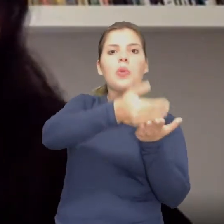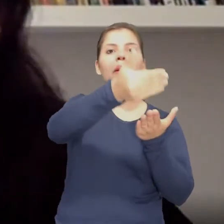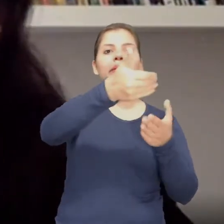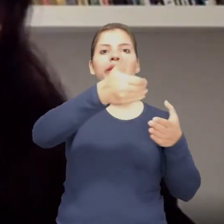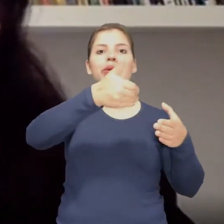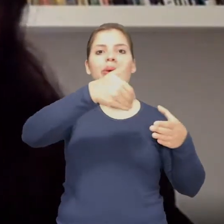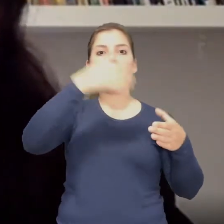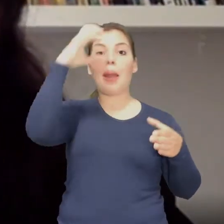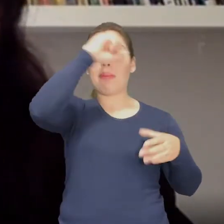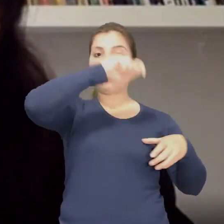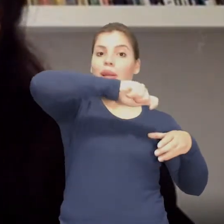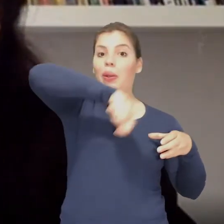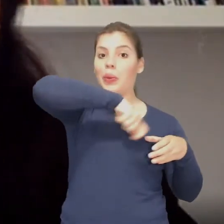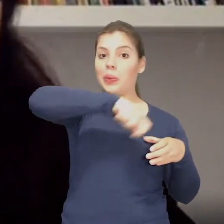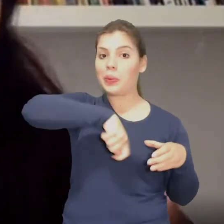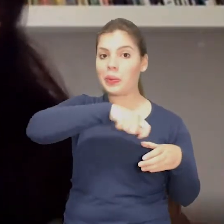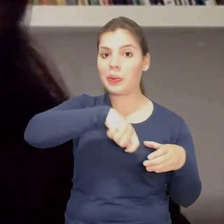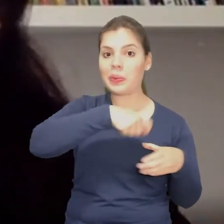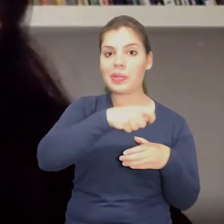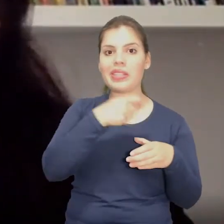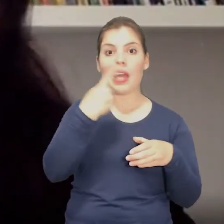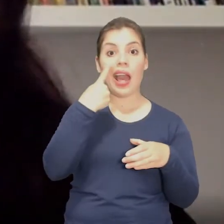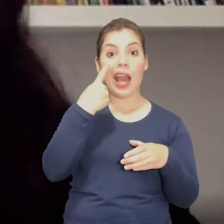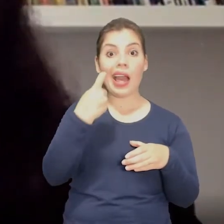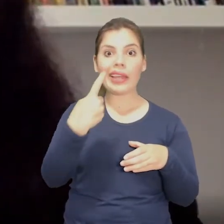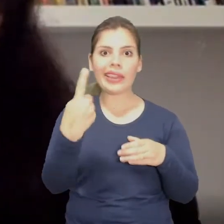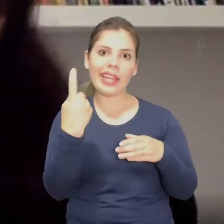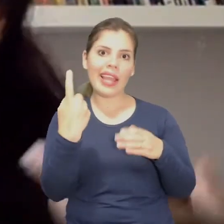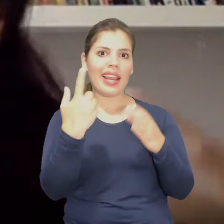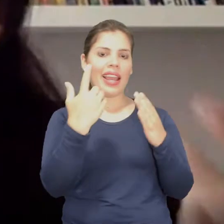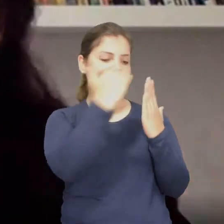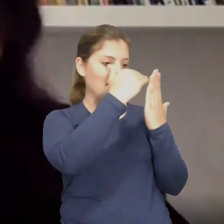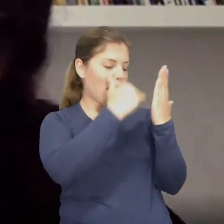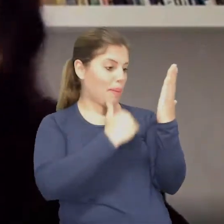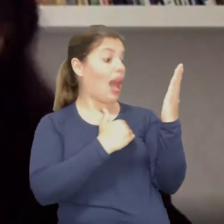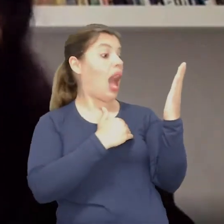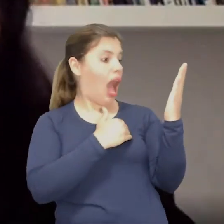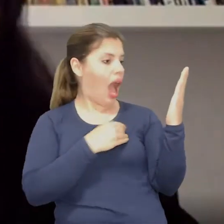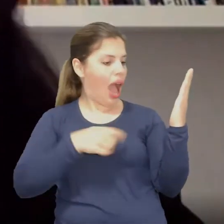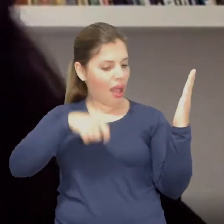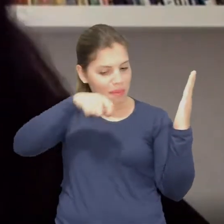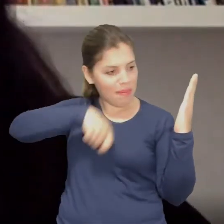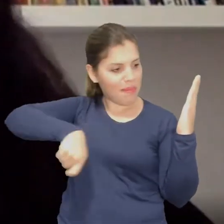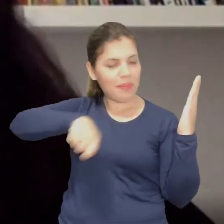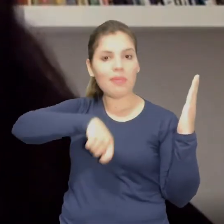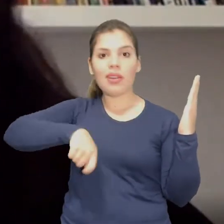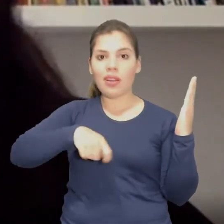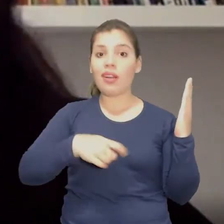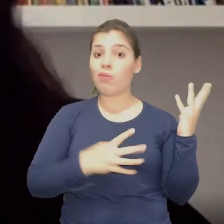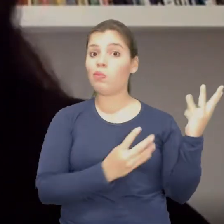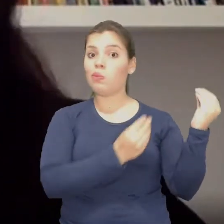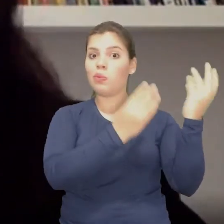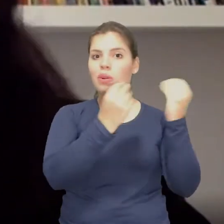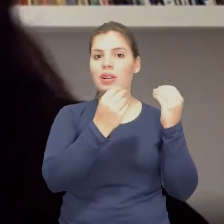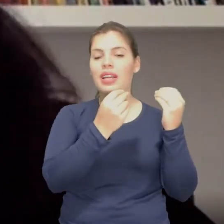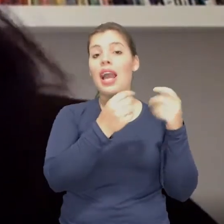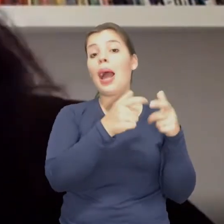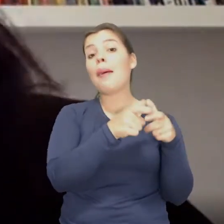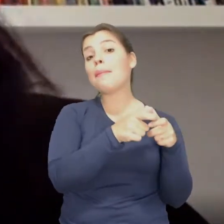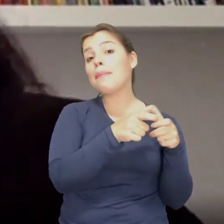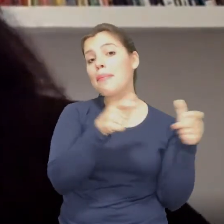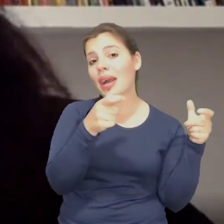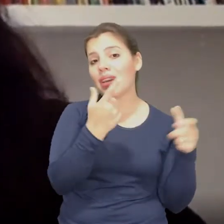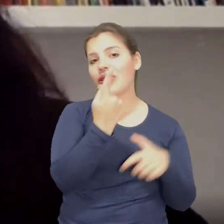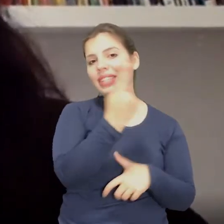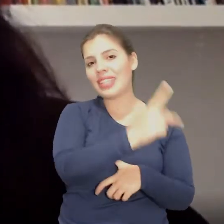muitos passaram a se interessar por receita, por culinária, e a maior parte deles